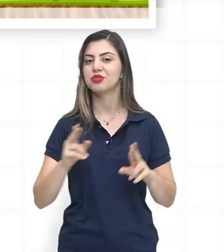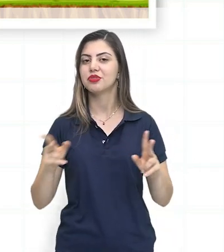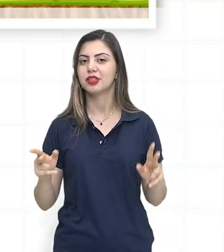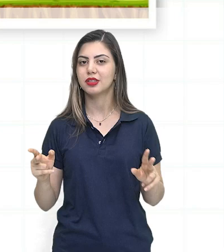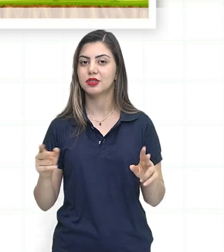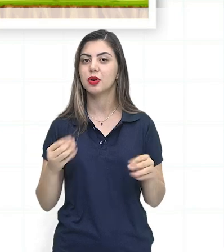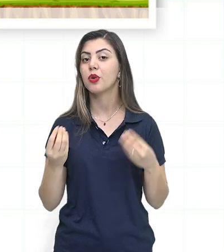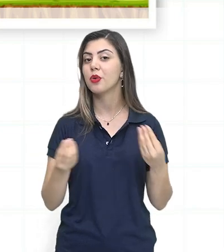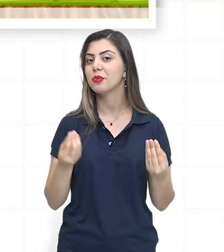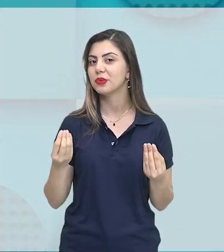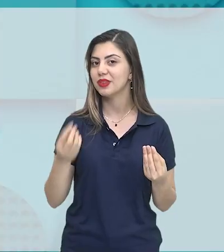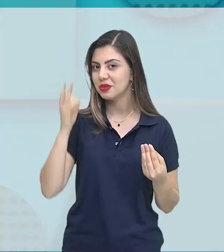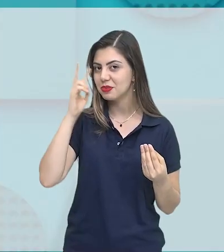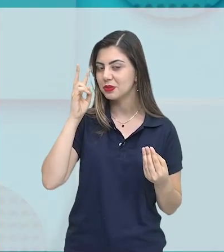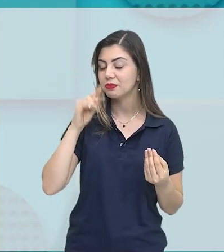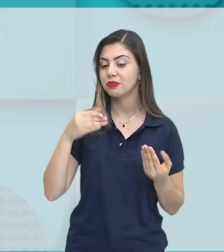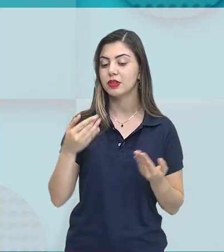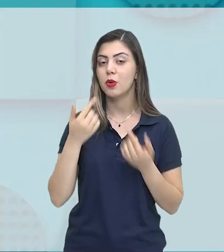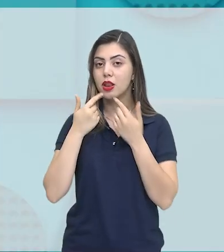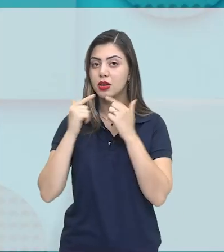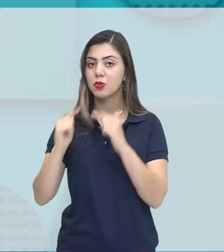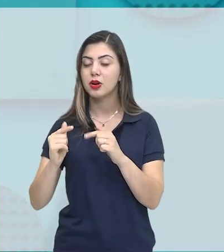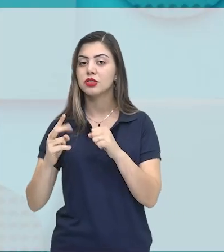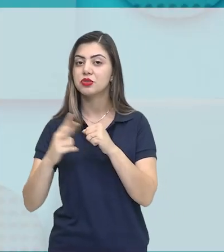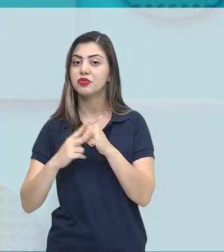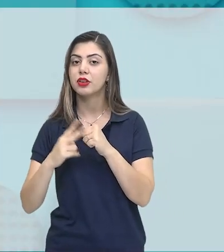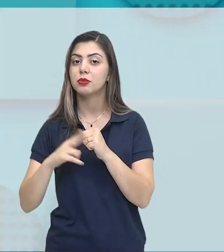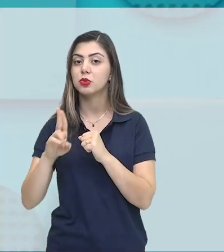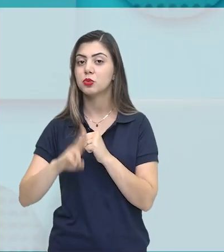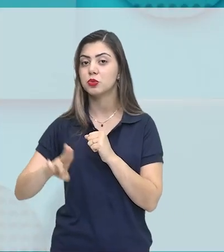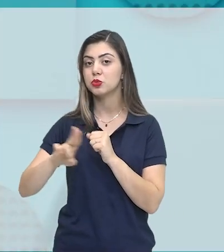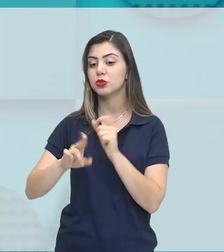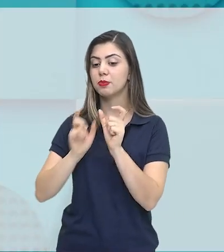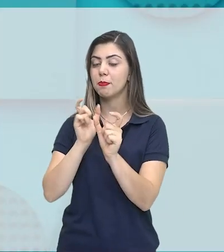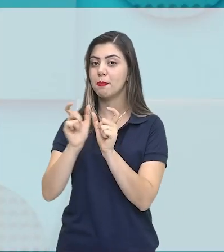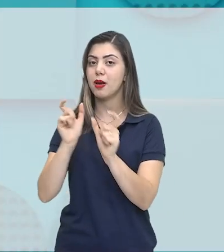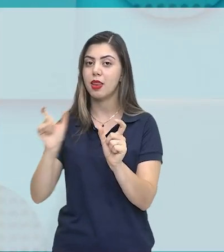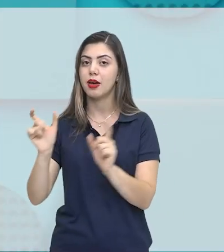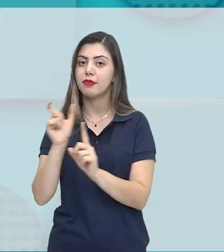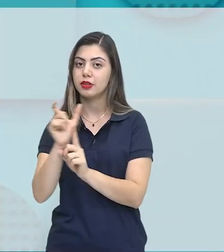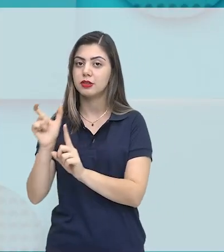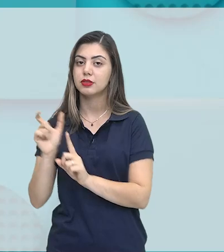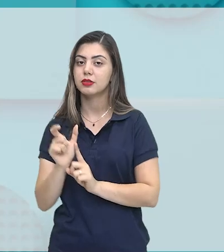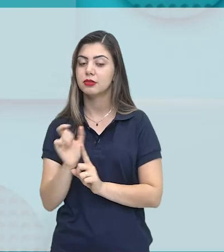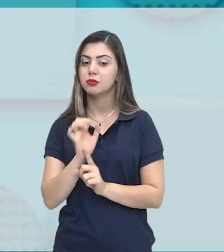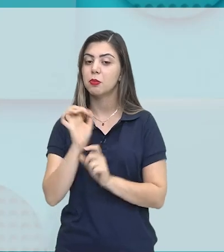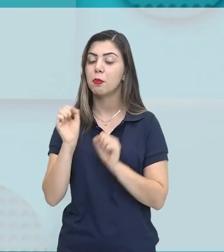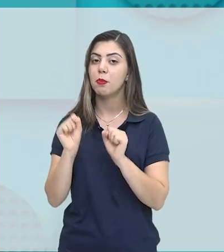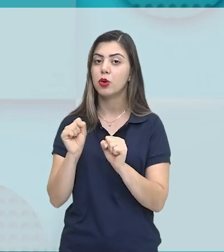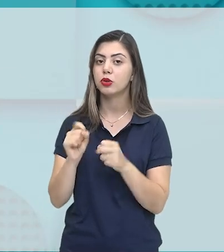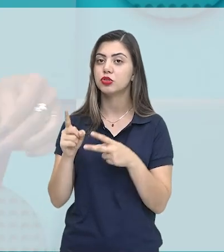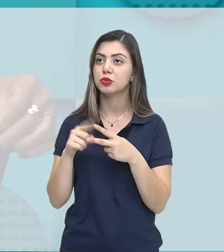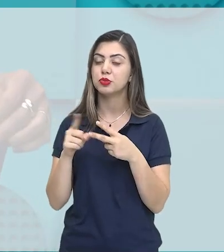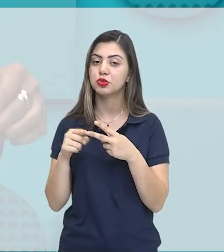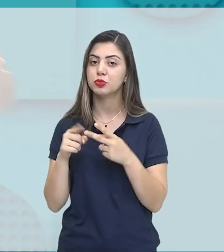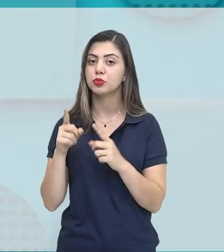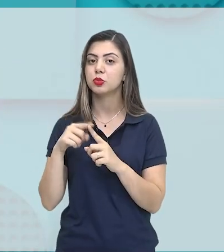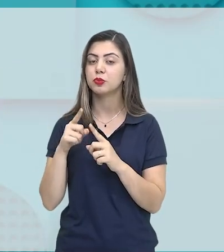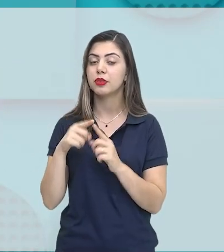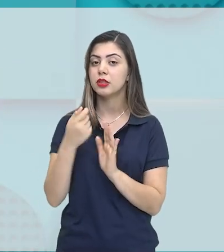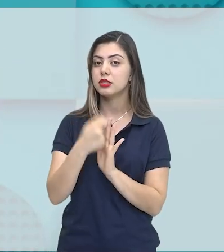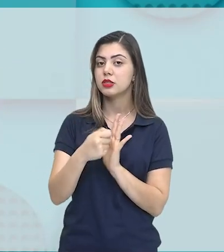que elas consistem? A linguagem verbal constituída pelas palavras, que podem estar na modalidade